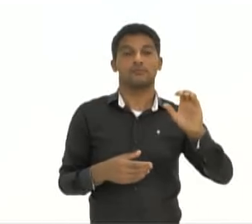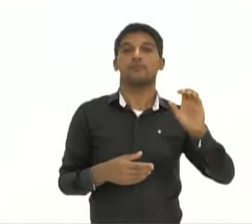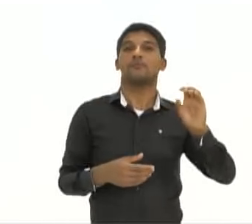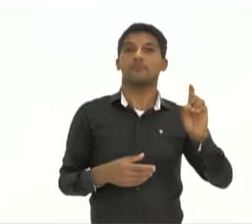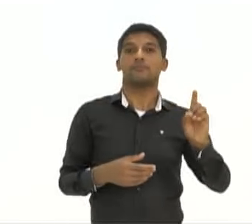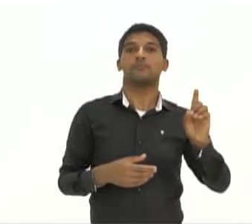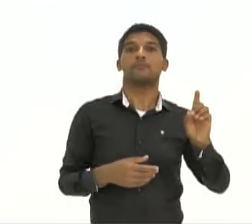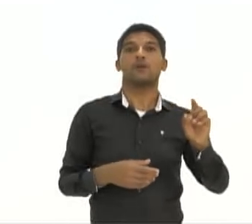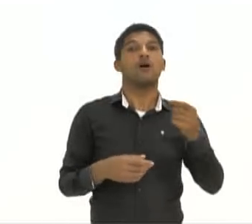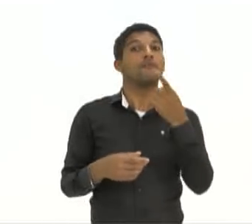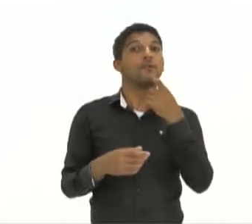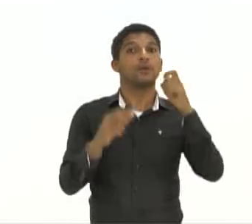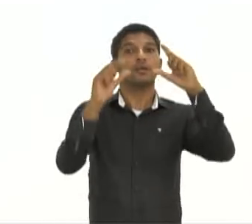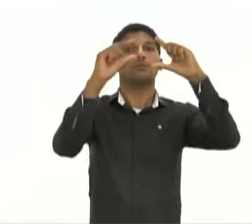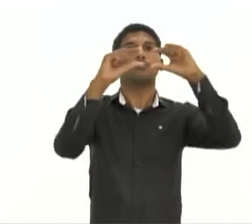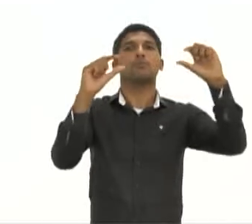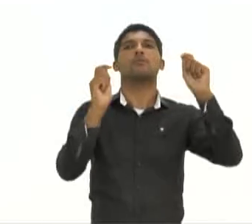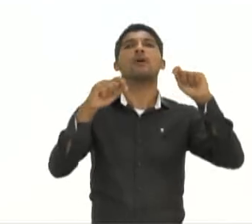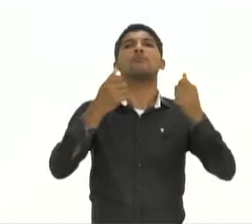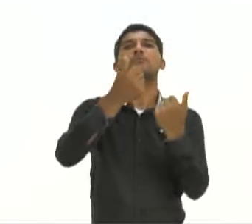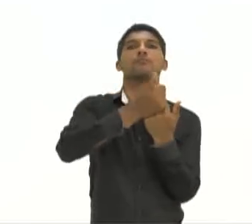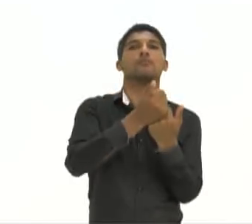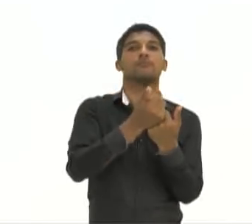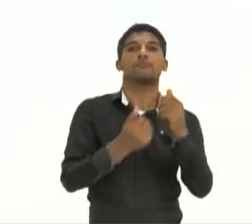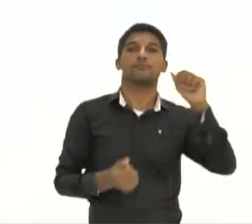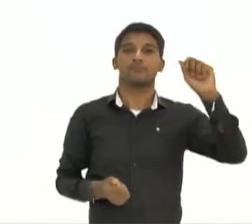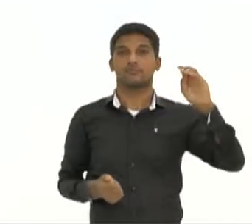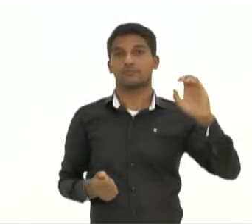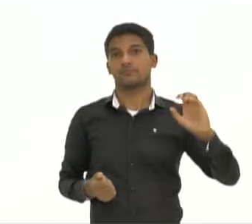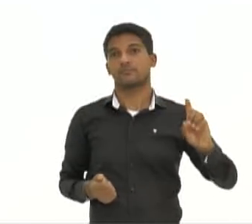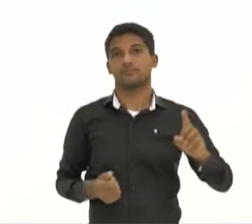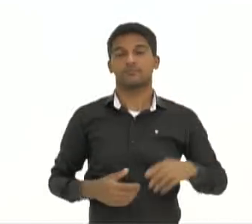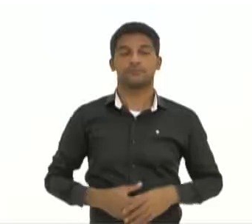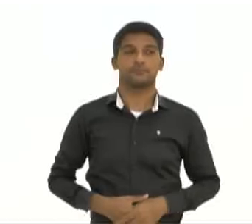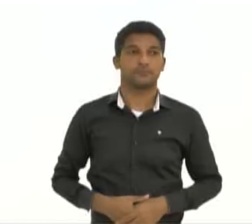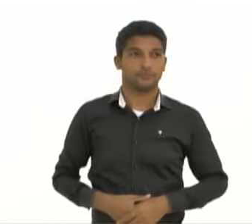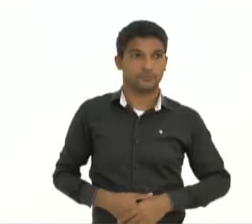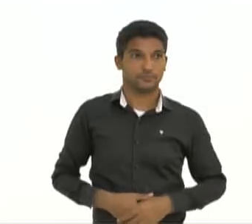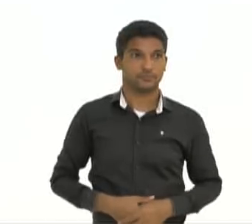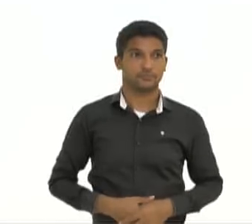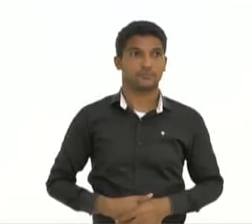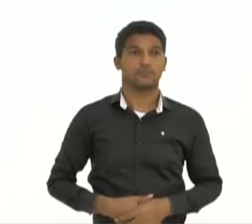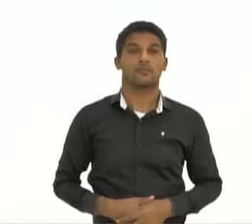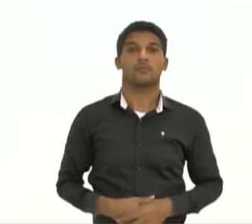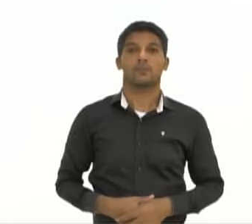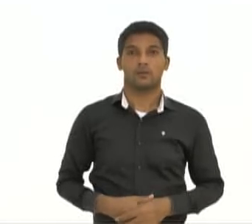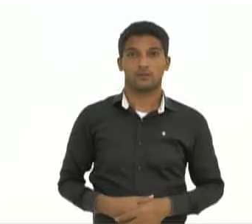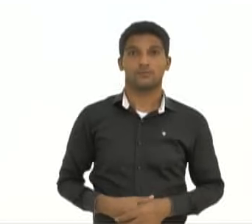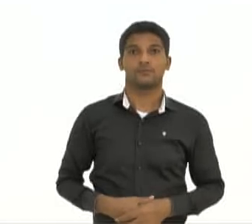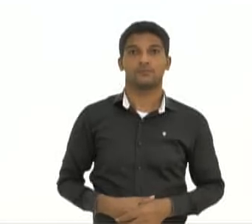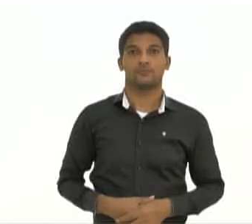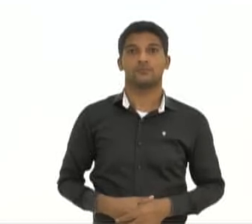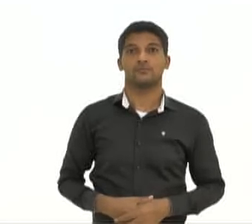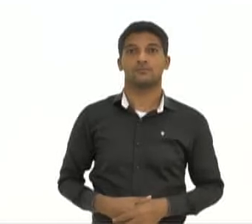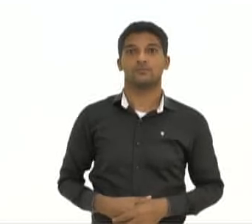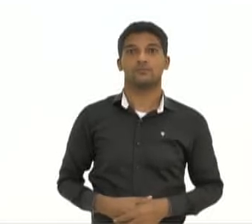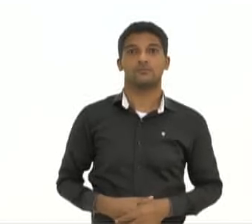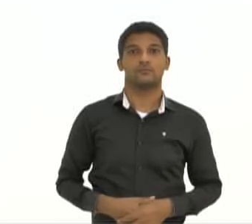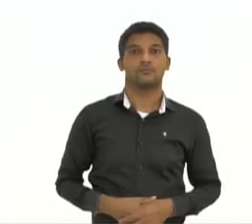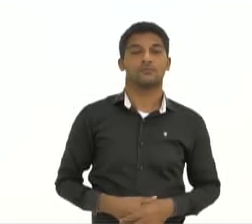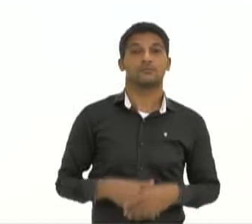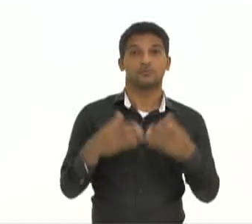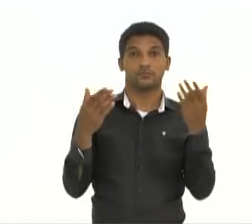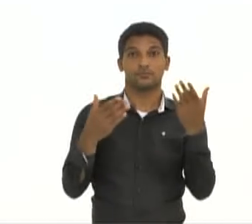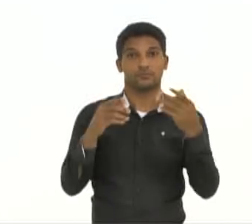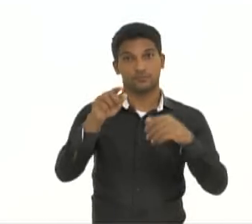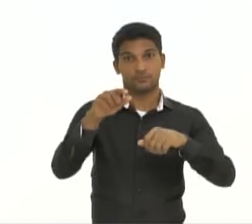por alternativa A, por outro lado, B, assim, C, entretanto, ou D, apesar disso. E